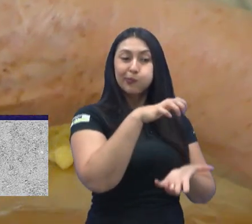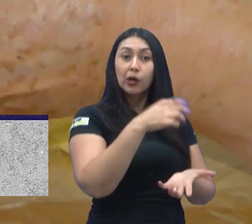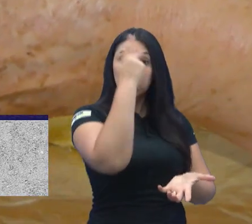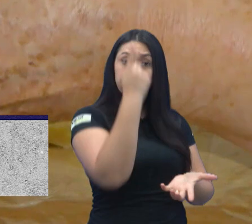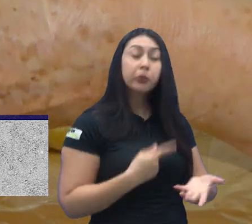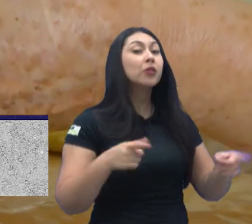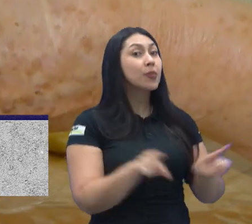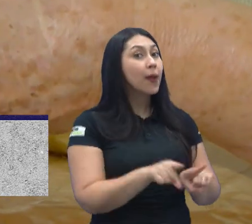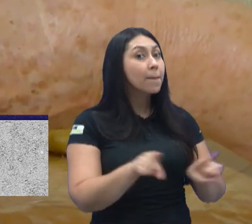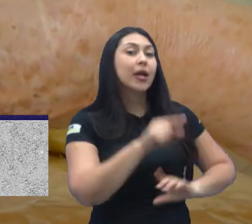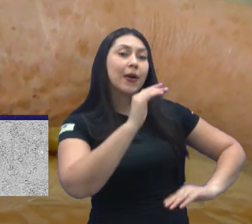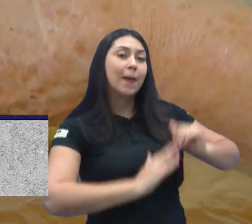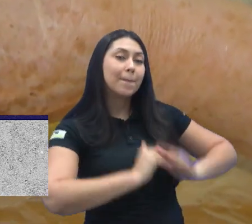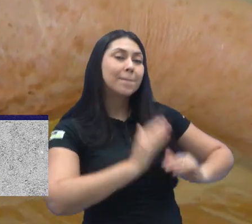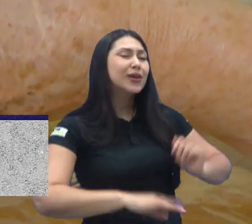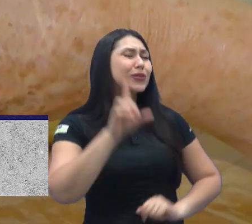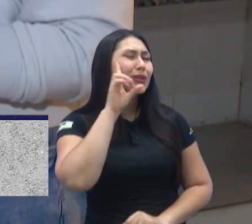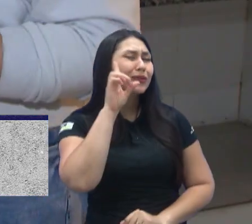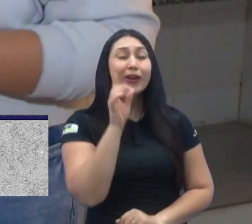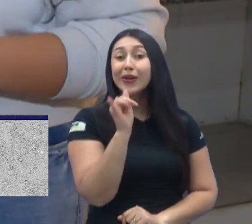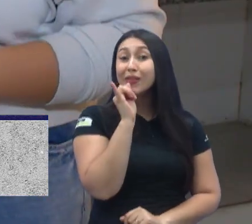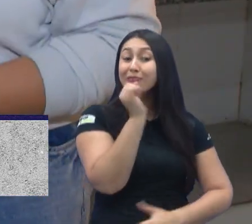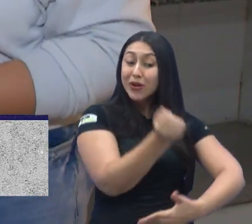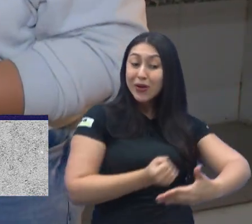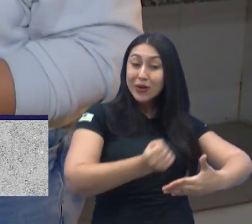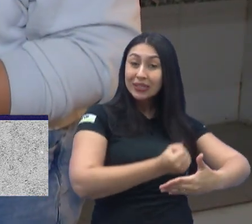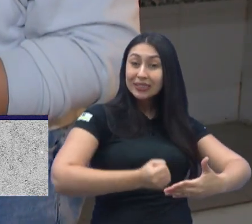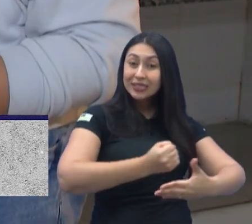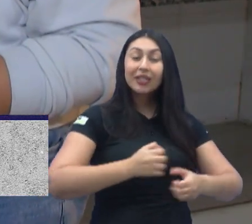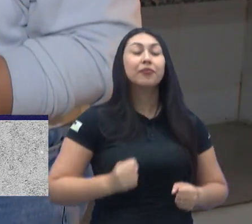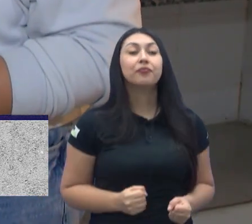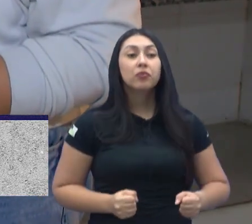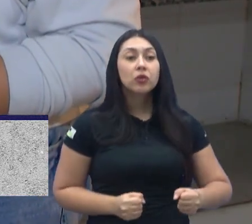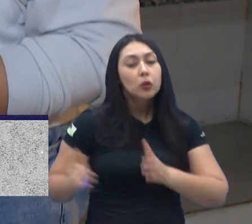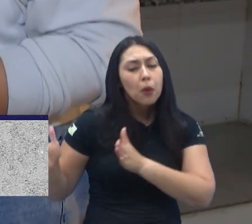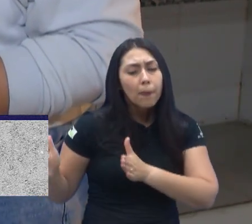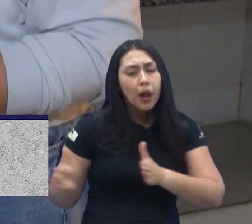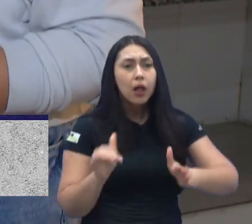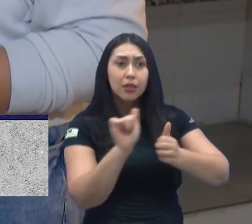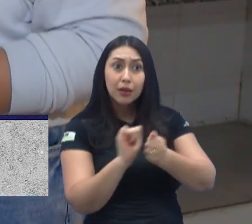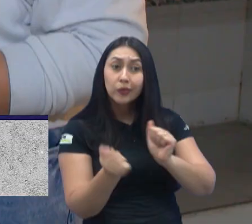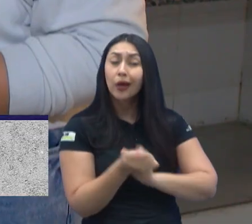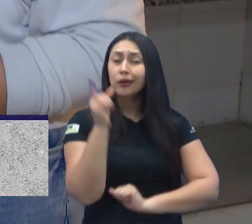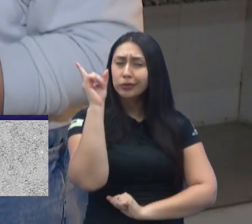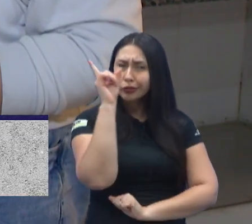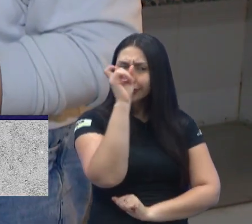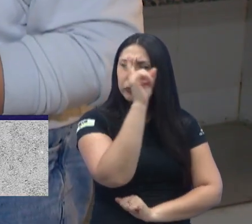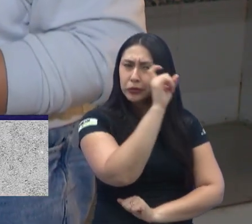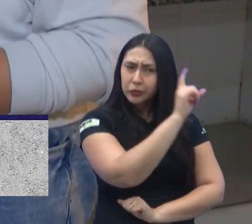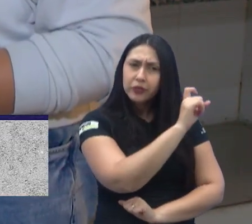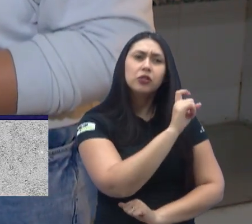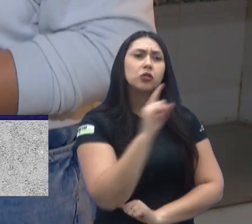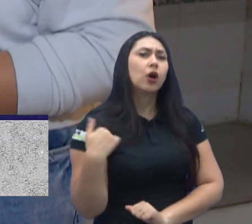através de atividades cotidianas como cozinhar. O processo de adaptação, quando o idoso chega, é um desafio para todos eles. A gente